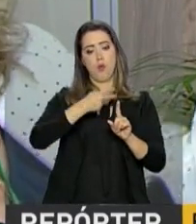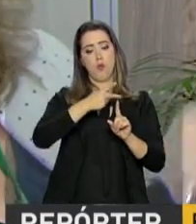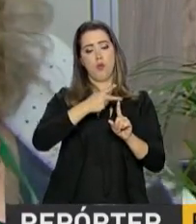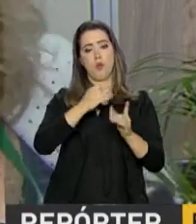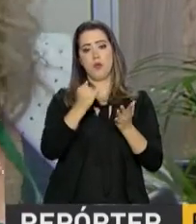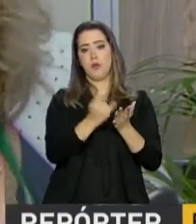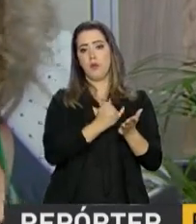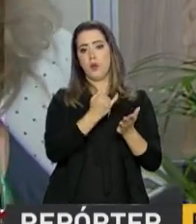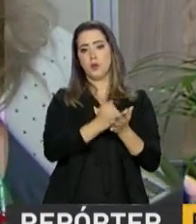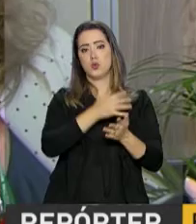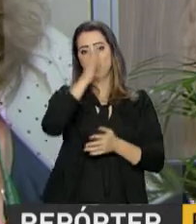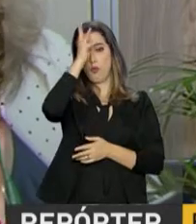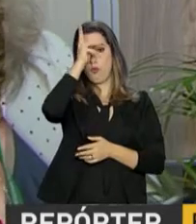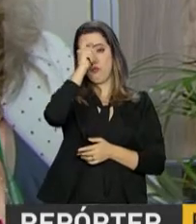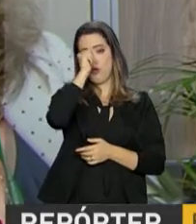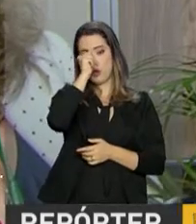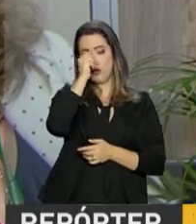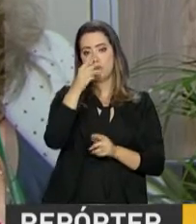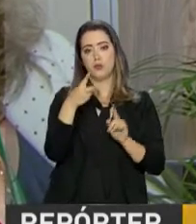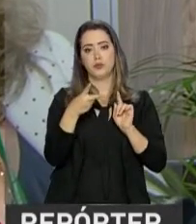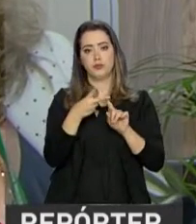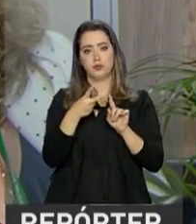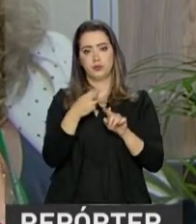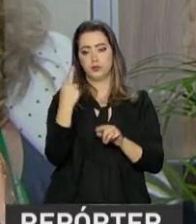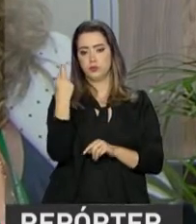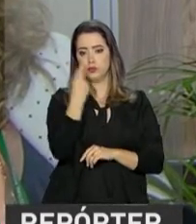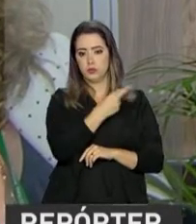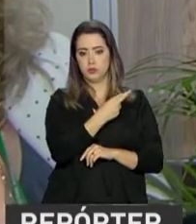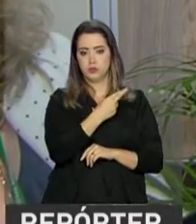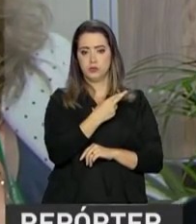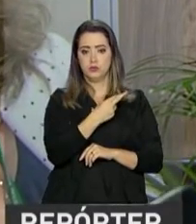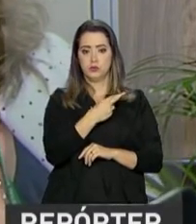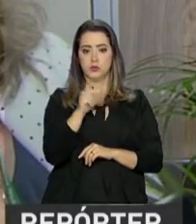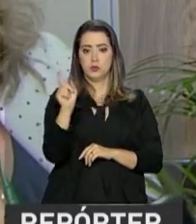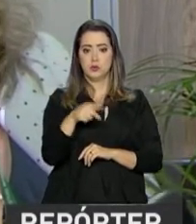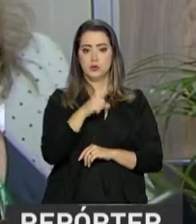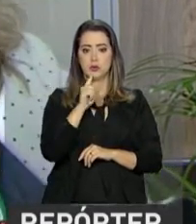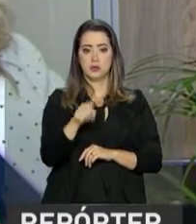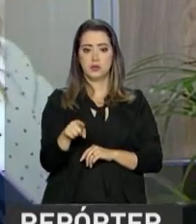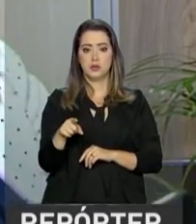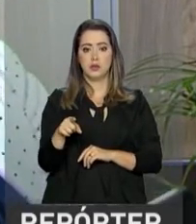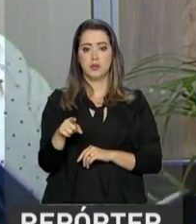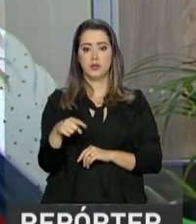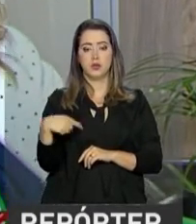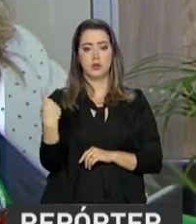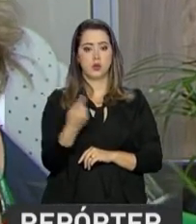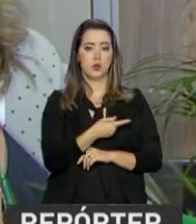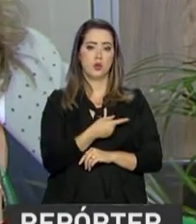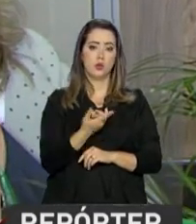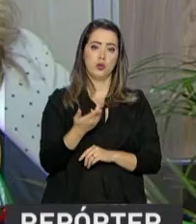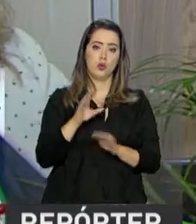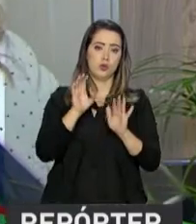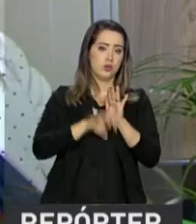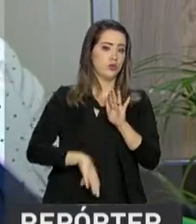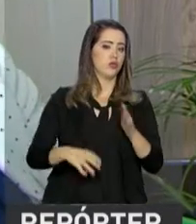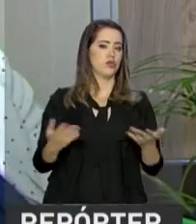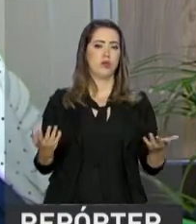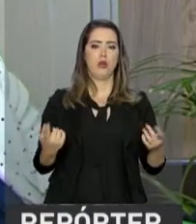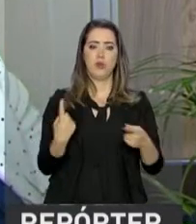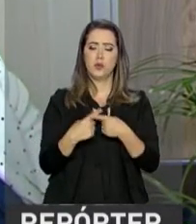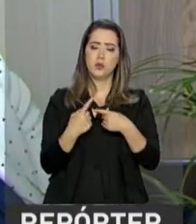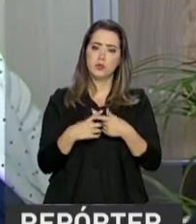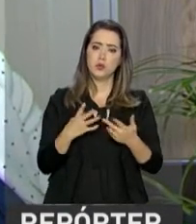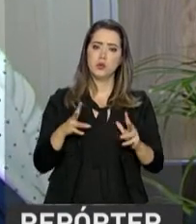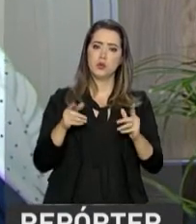e também é com o ministro russo sobre o embargo que ainda nós não conseguimos a demover já que